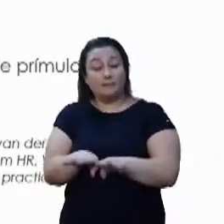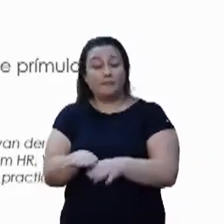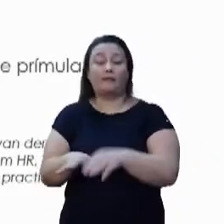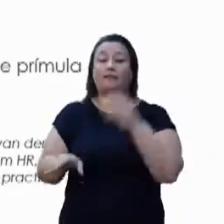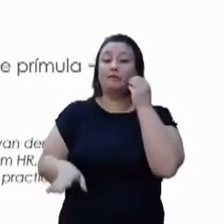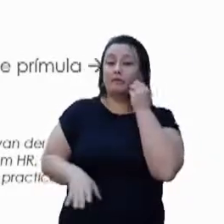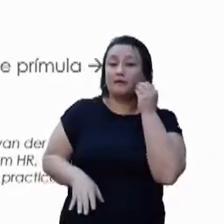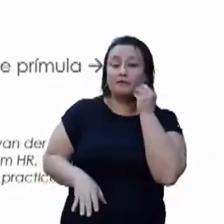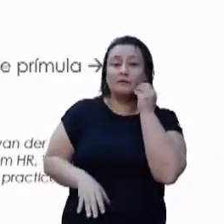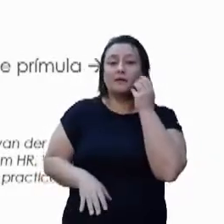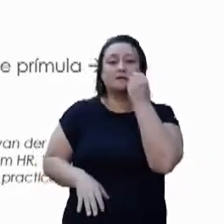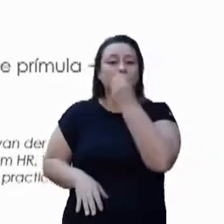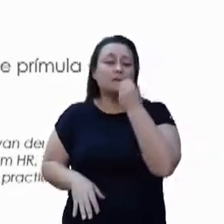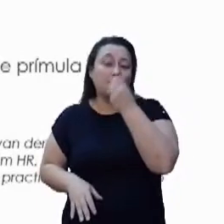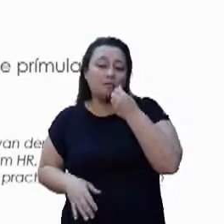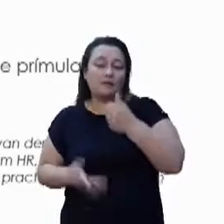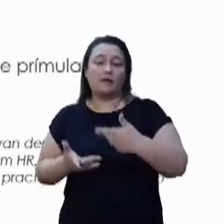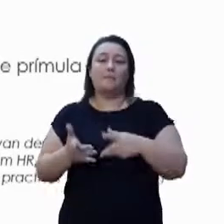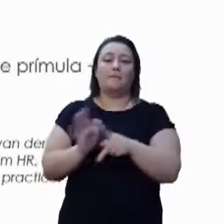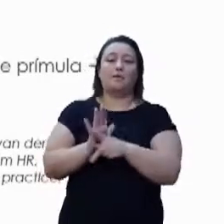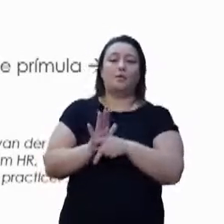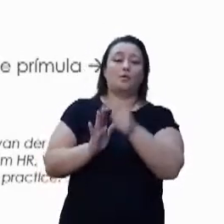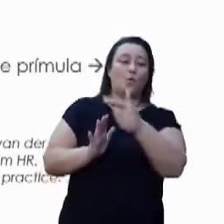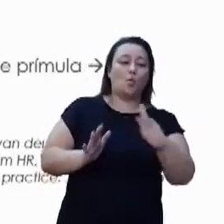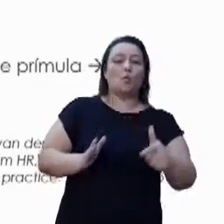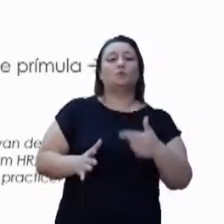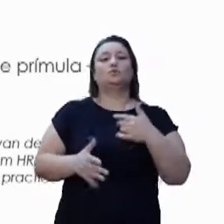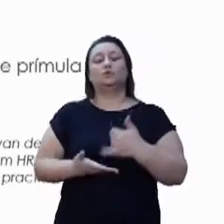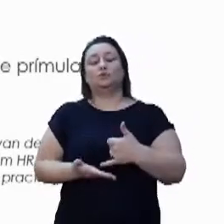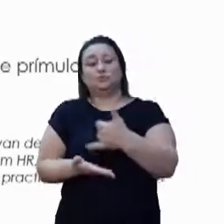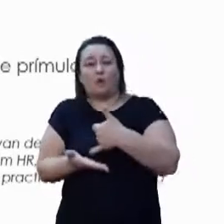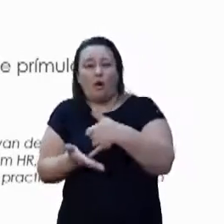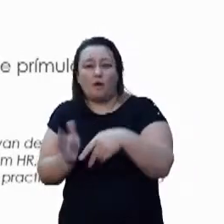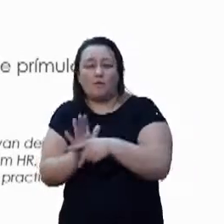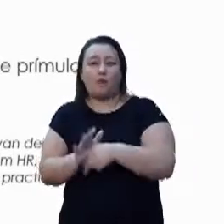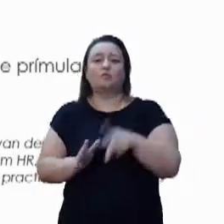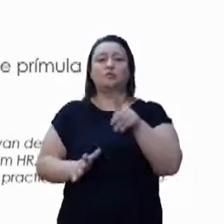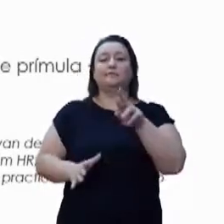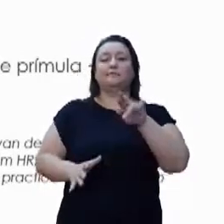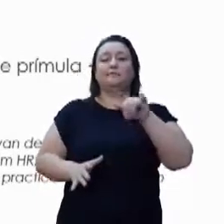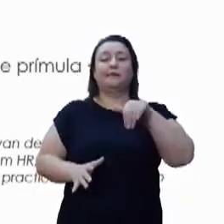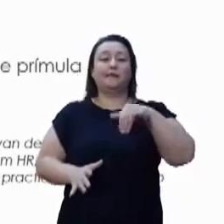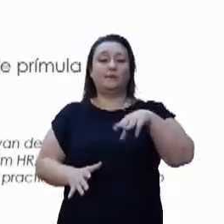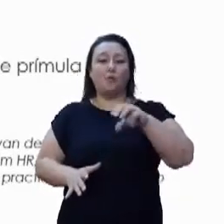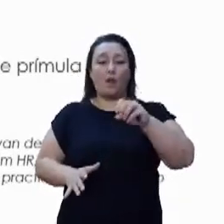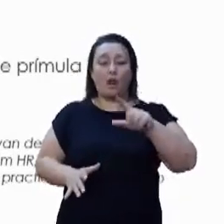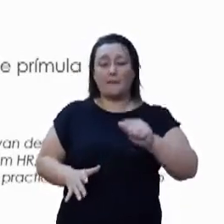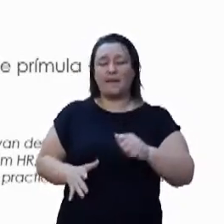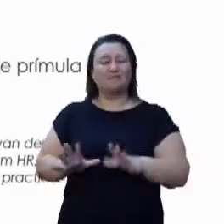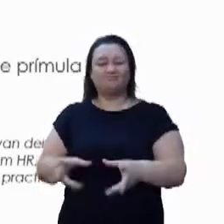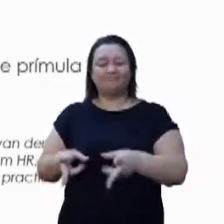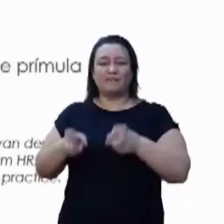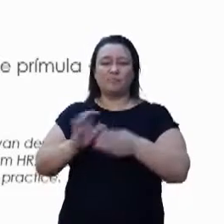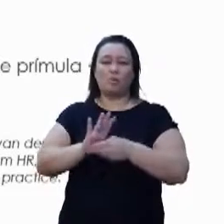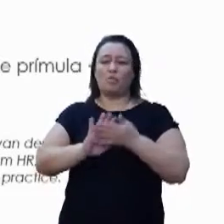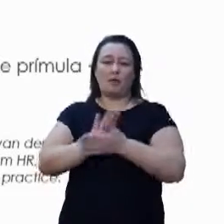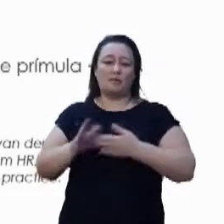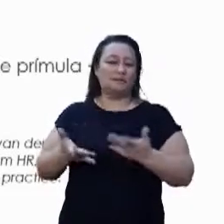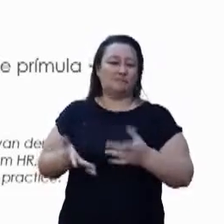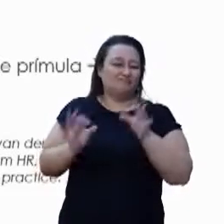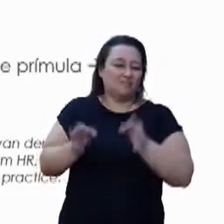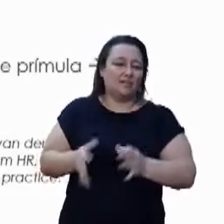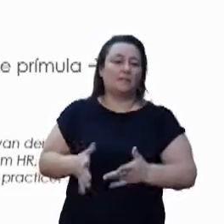uma suplementação de ácidos graxos poliinsaturados com óleo de prímula, também sem nenhuma evidência de benefício. Então, no momento, a gente